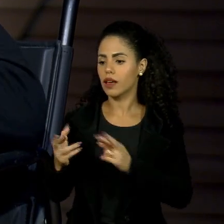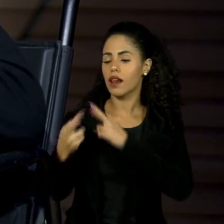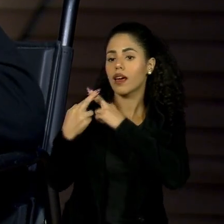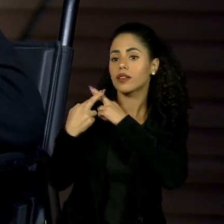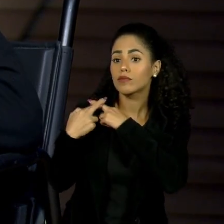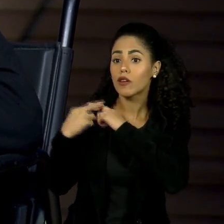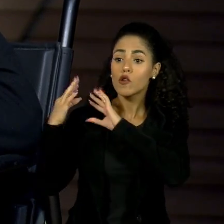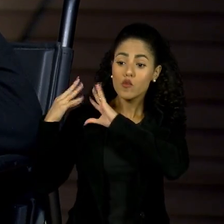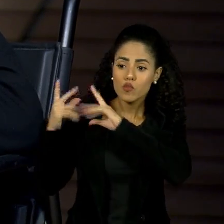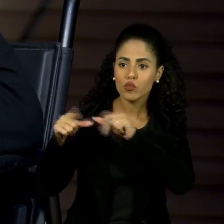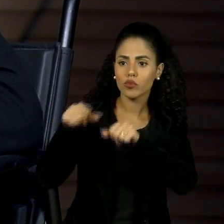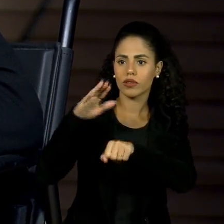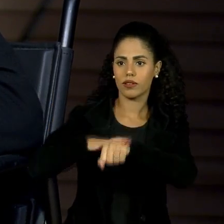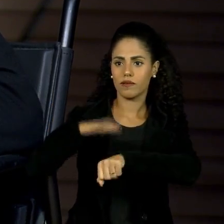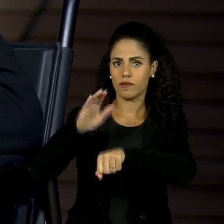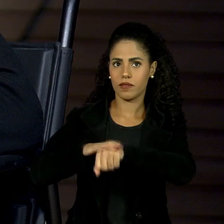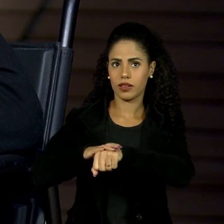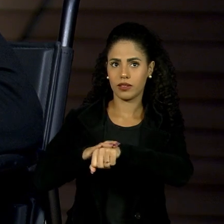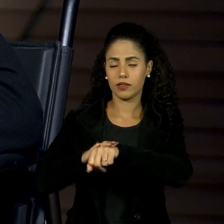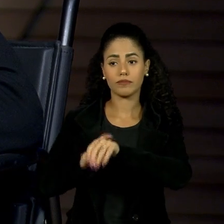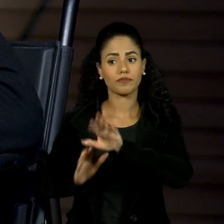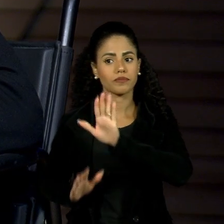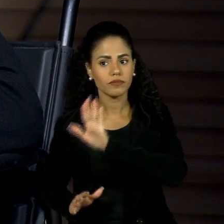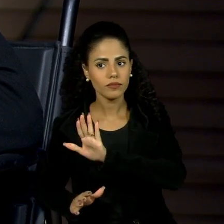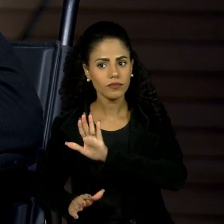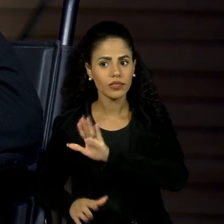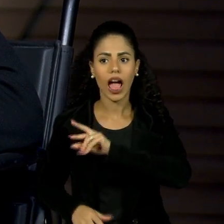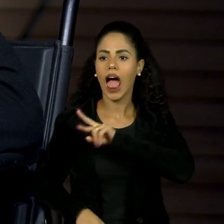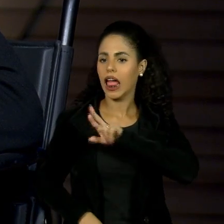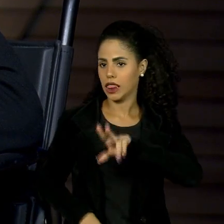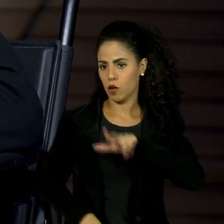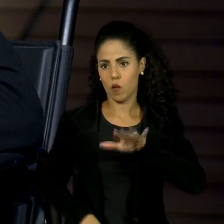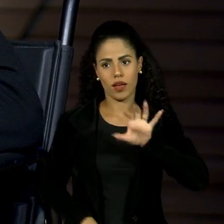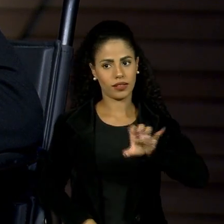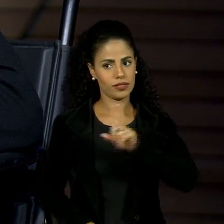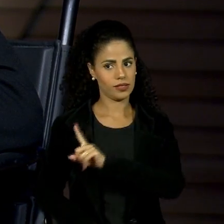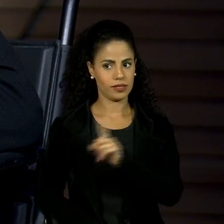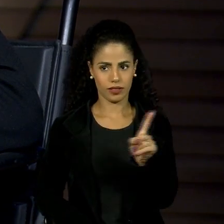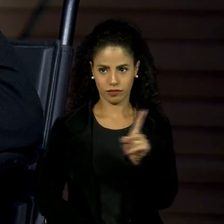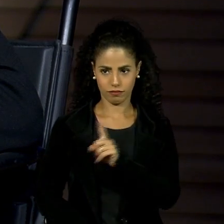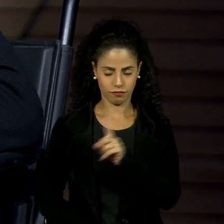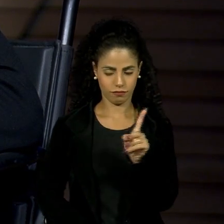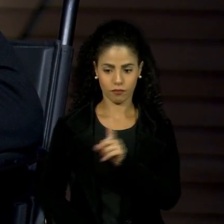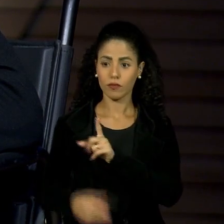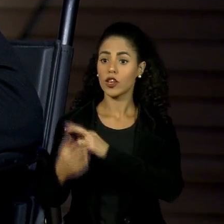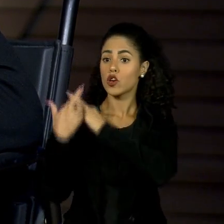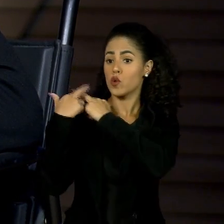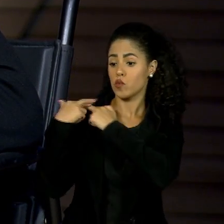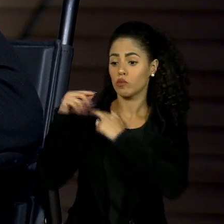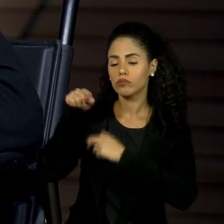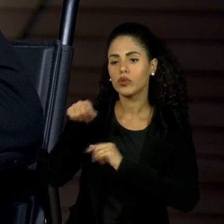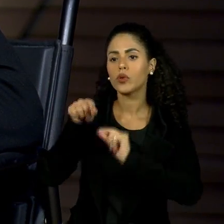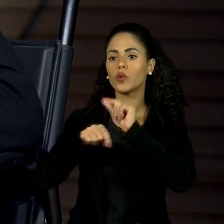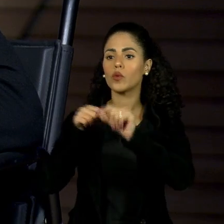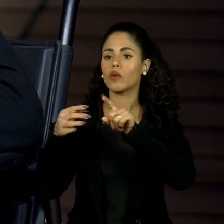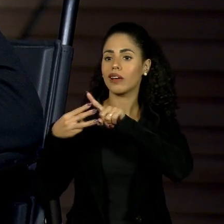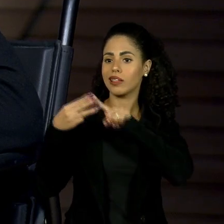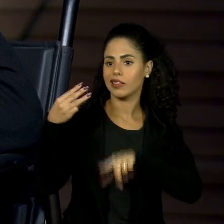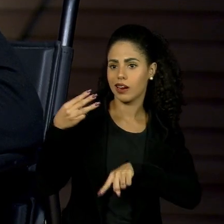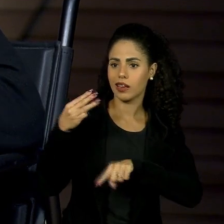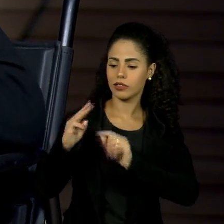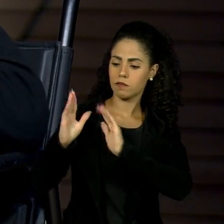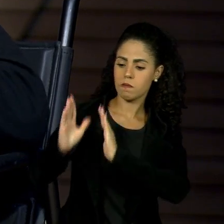por tudo que ele faz. Não é assim. Jogo responsável envolve 3